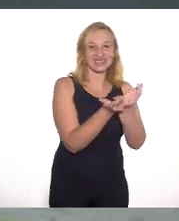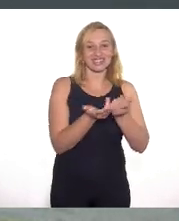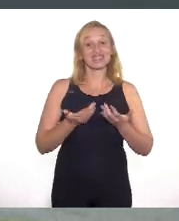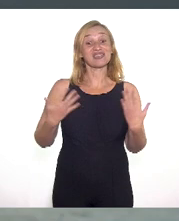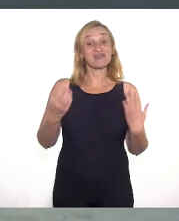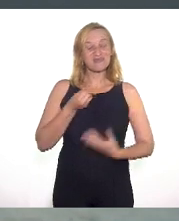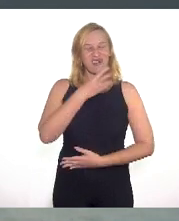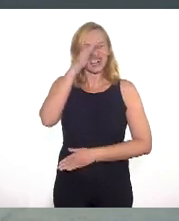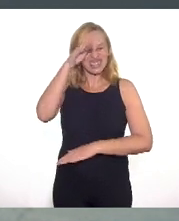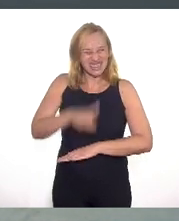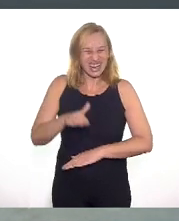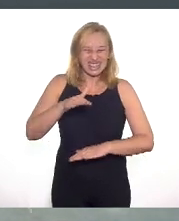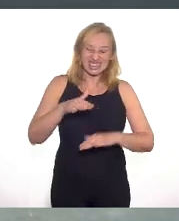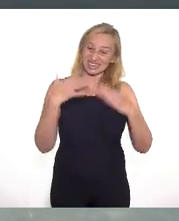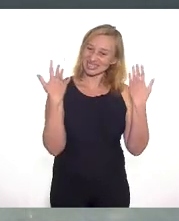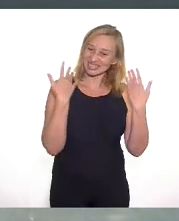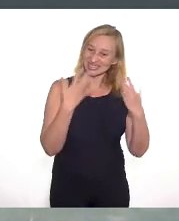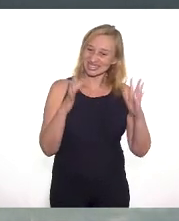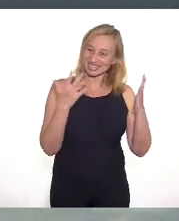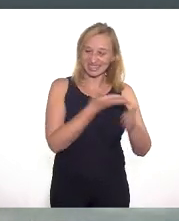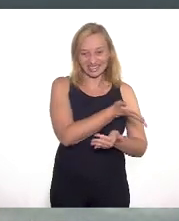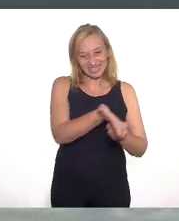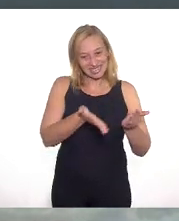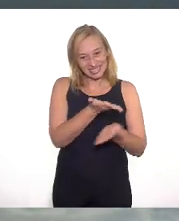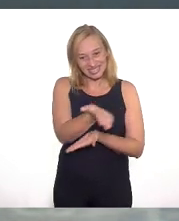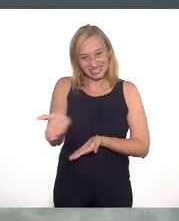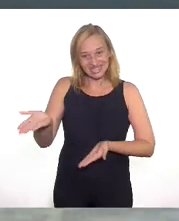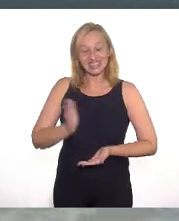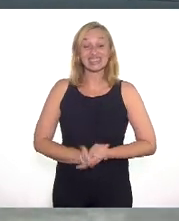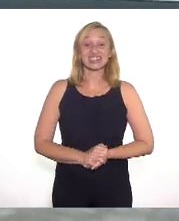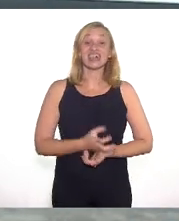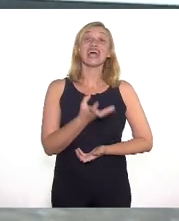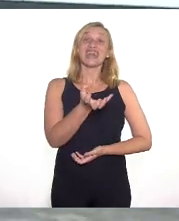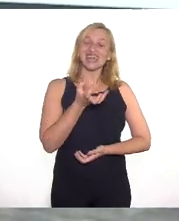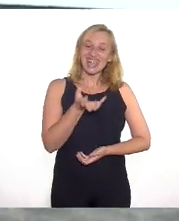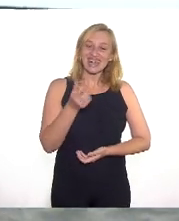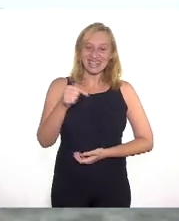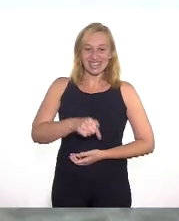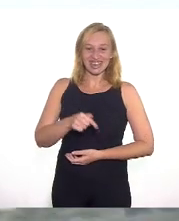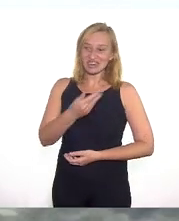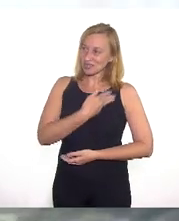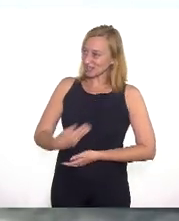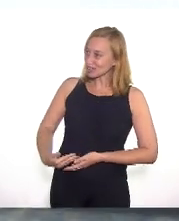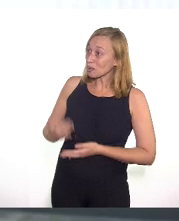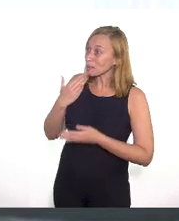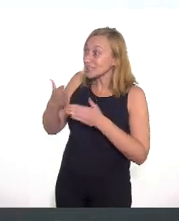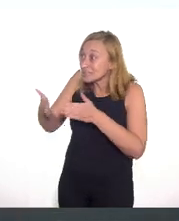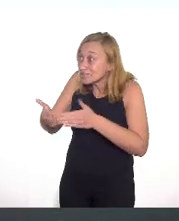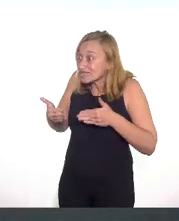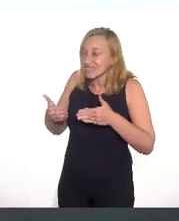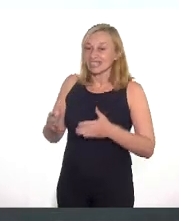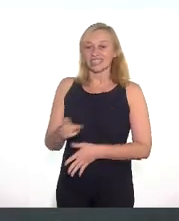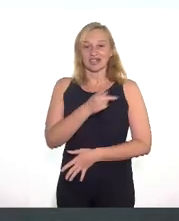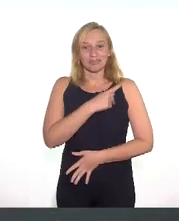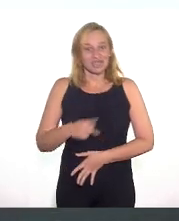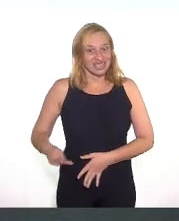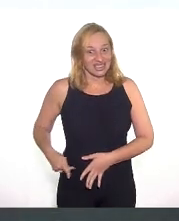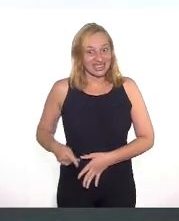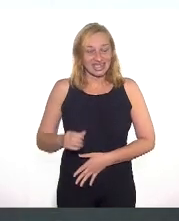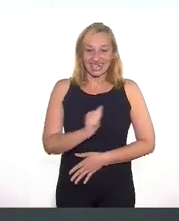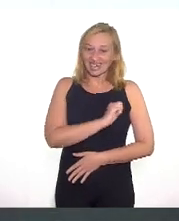Boa tarde a todas e a todos. Quero aqui, governador, pedir licença ao presidente André